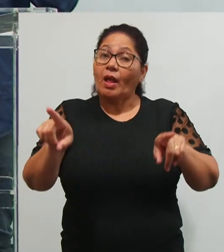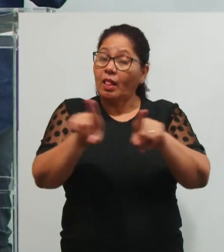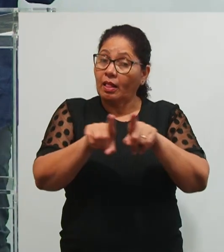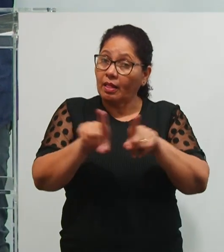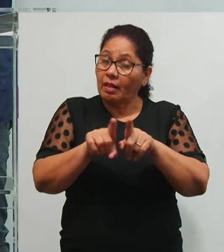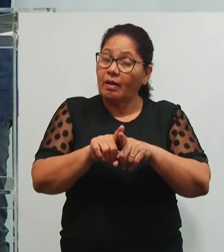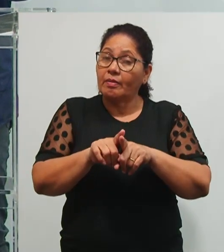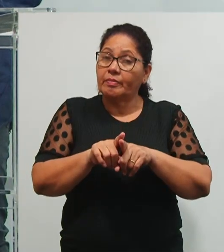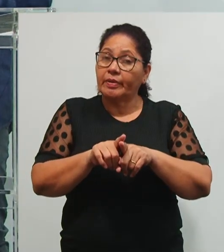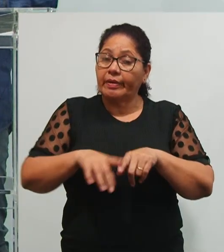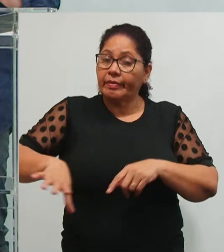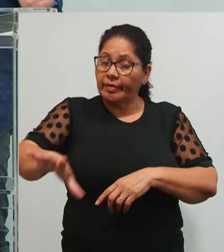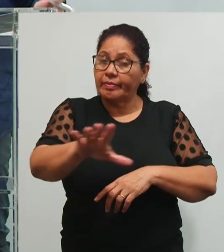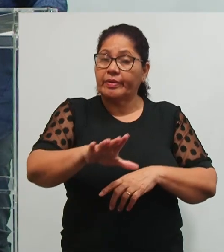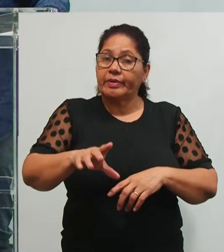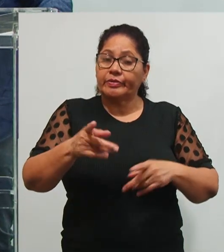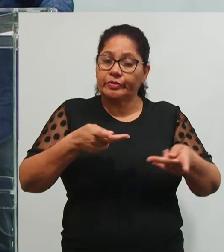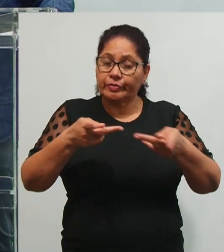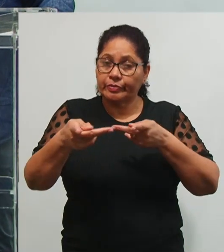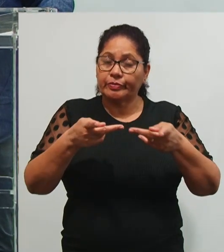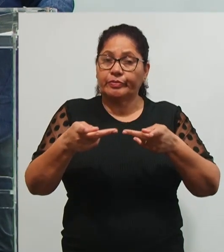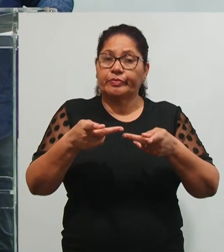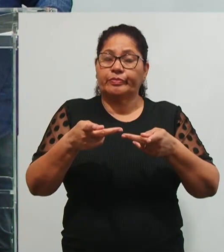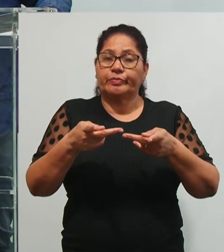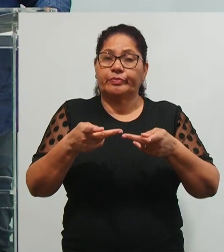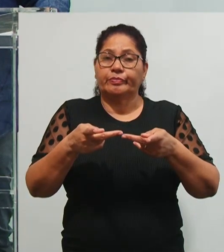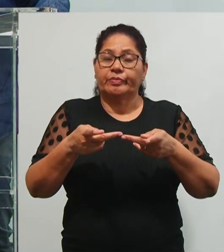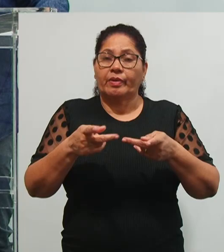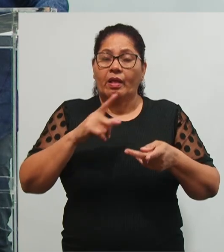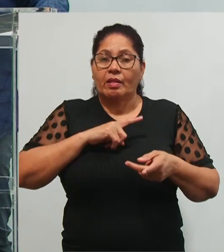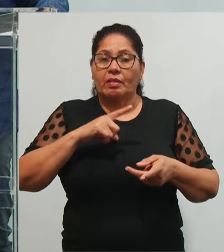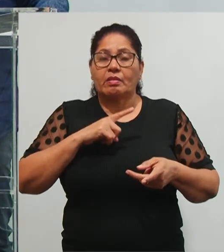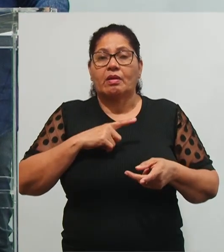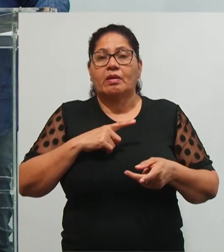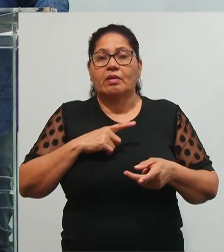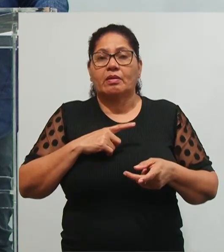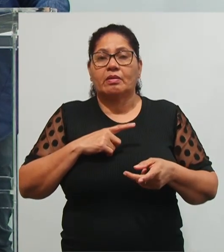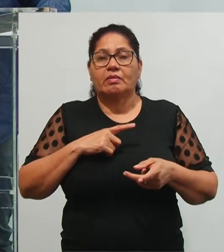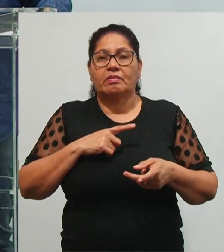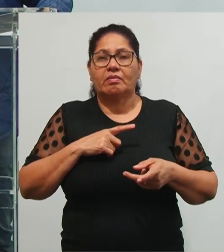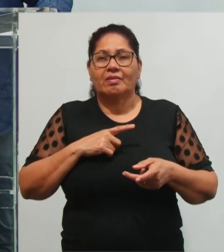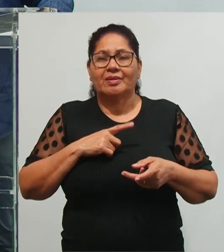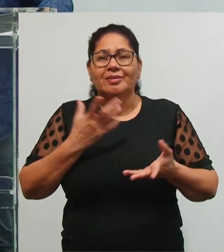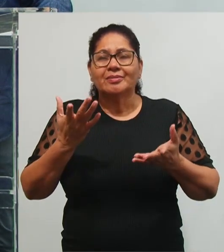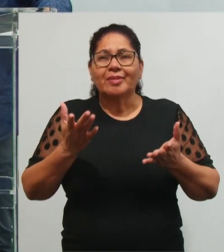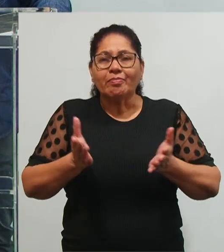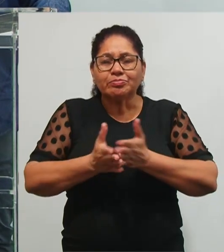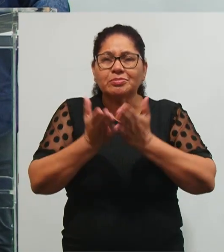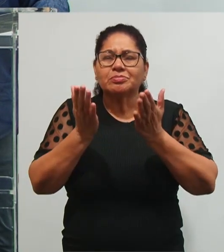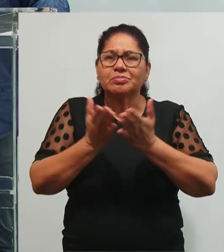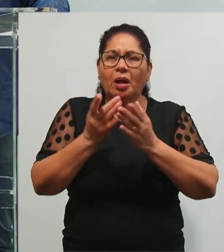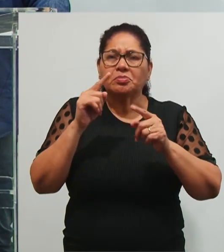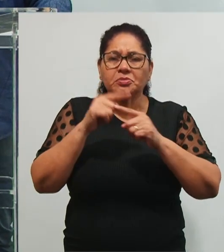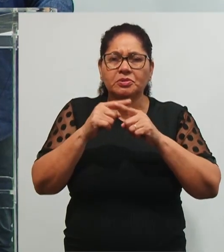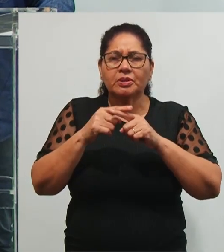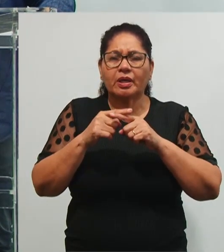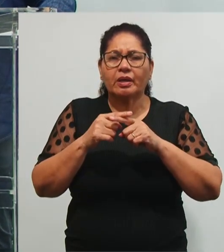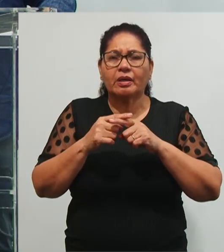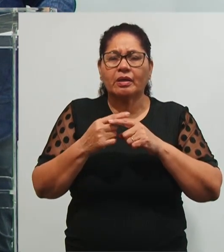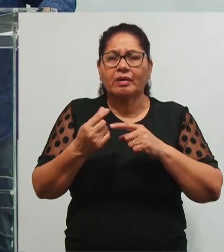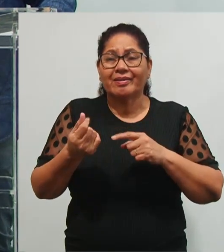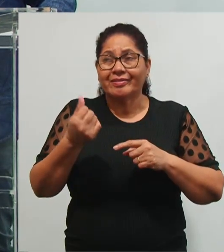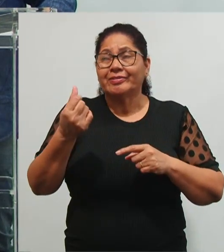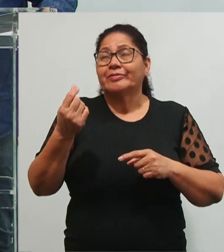e que também, geralmente, o ambiente de projetos atua com recursos escassos. Por isso que